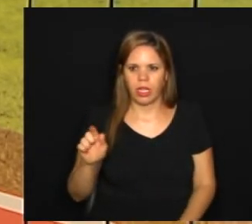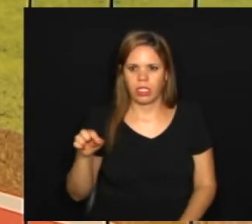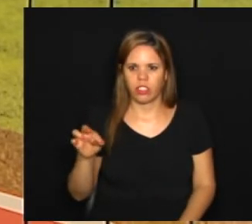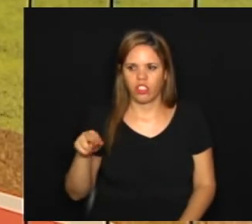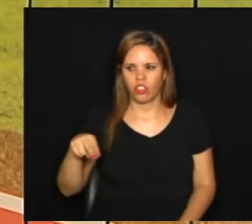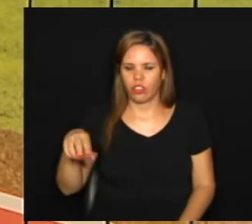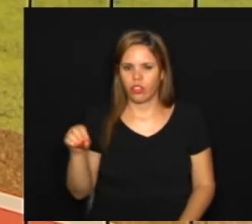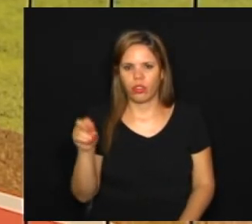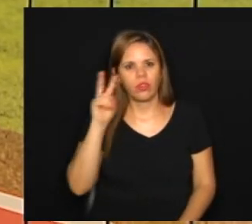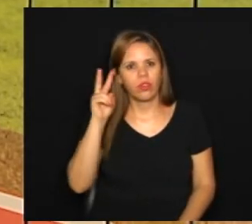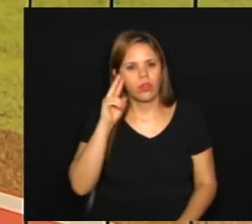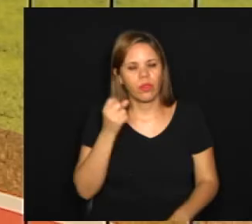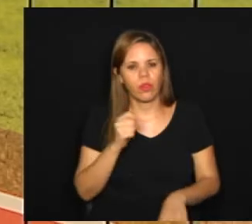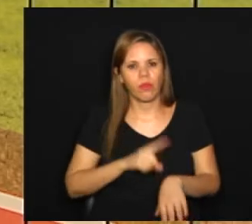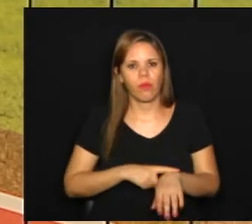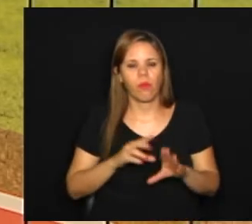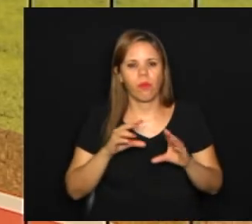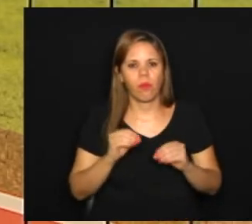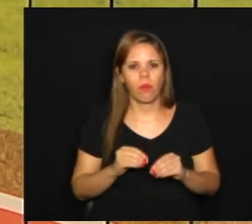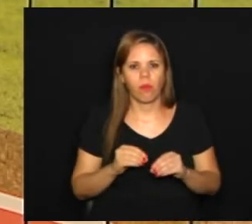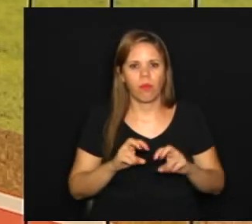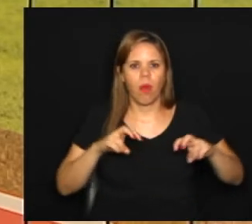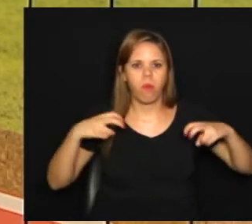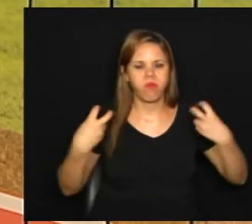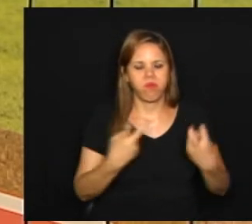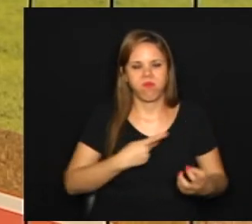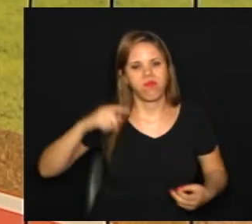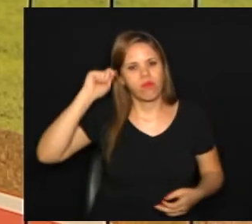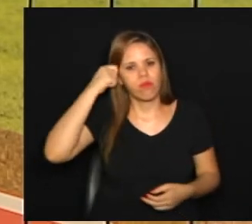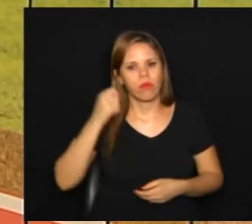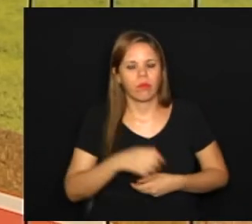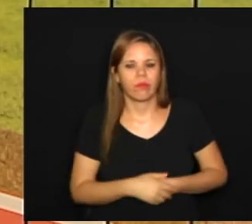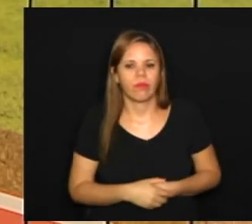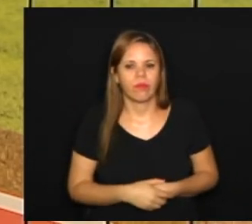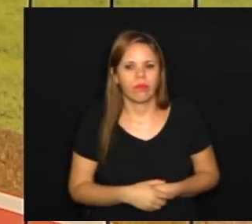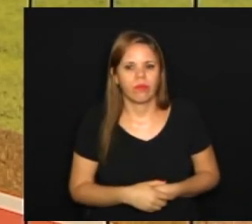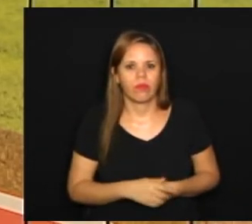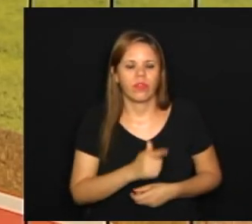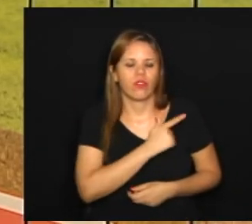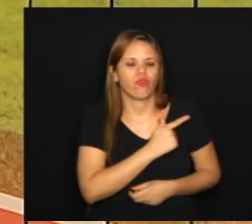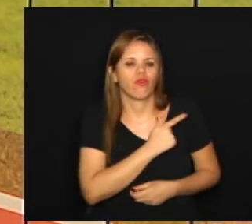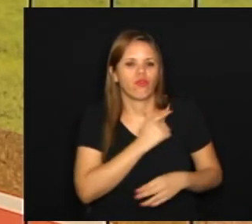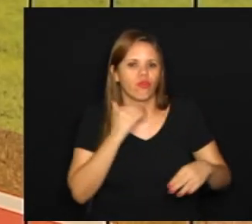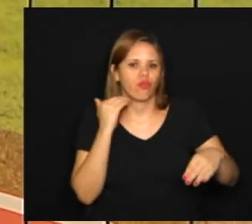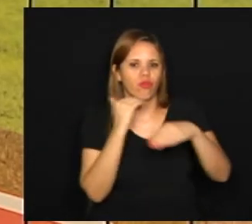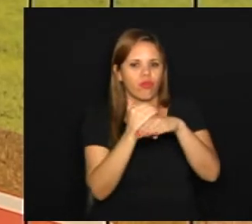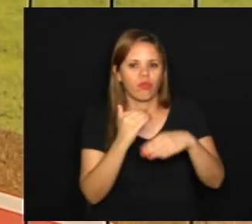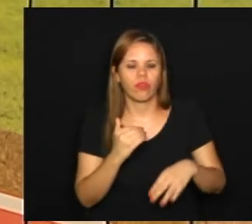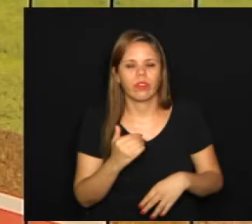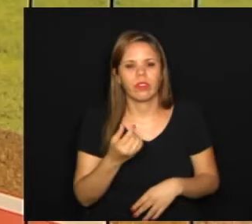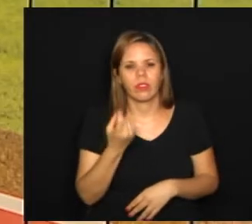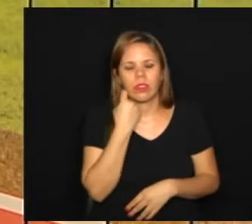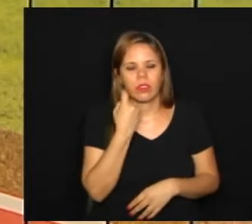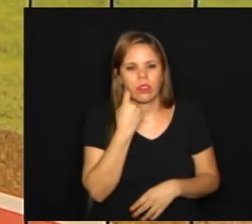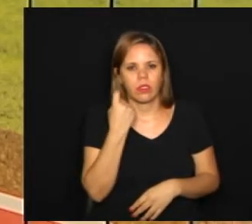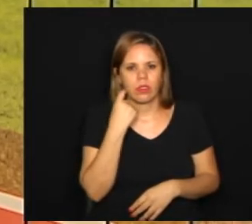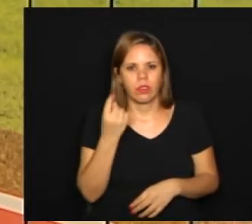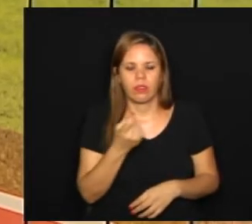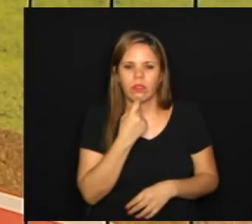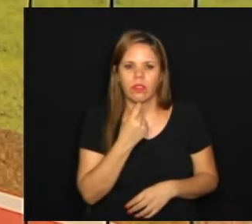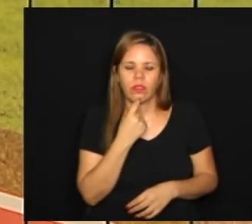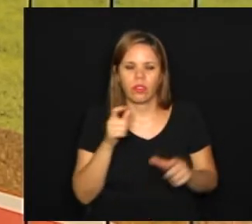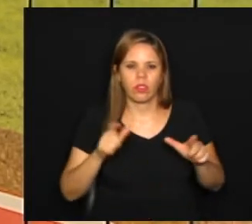equipe com a expulsão do lateral esquerdo Yuri e fica a expectativa pela volta do atacante Apodi. Próximo